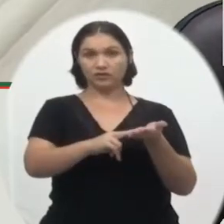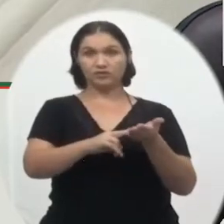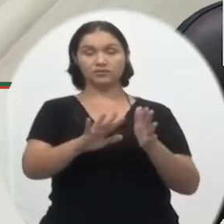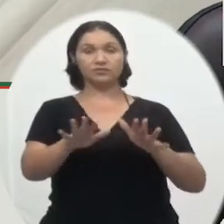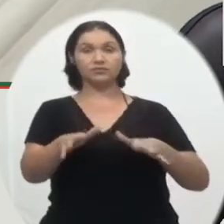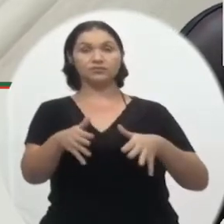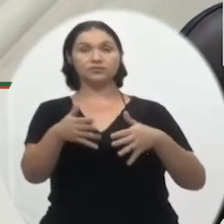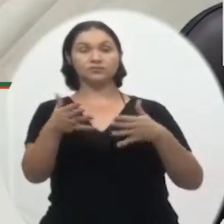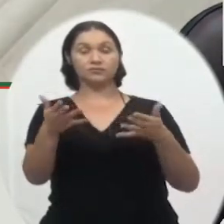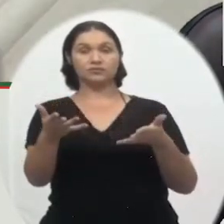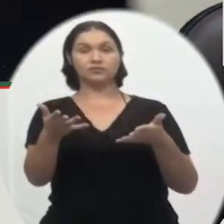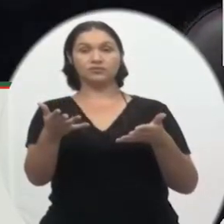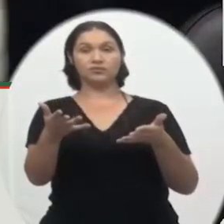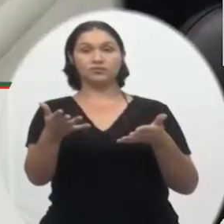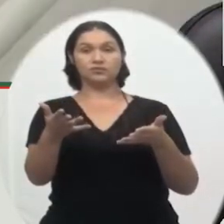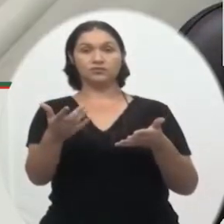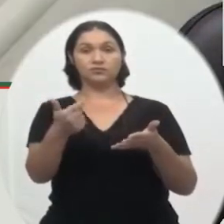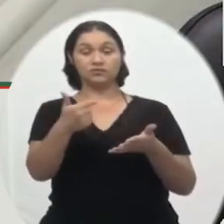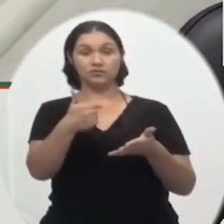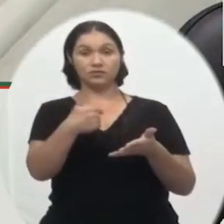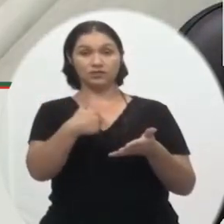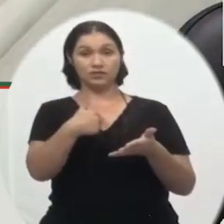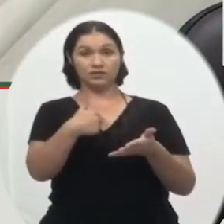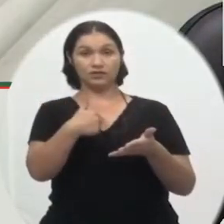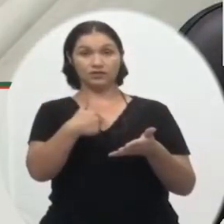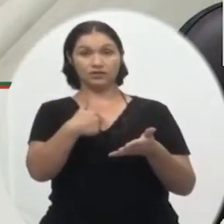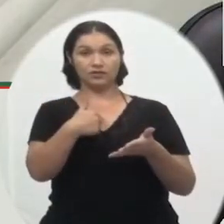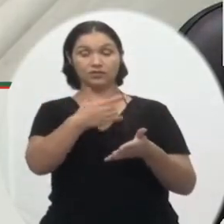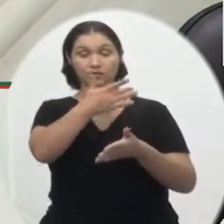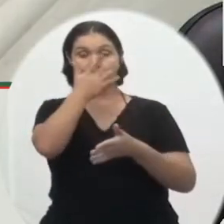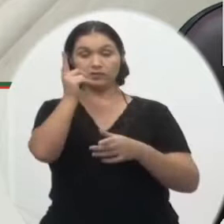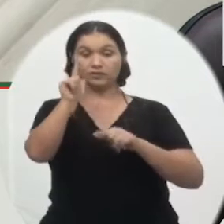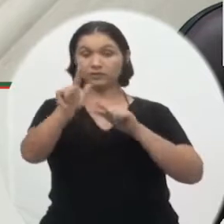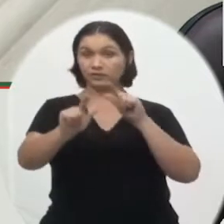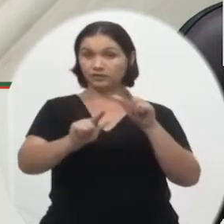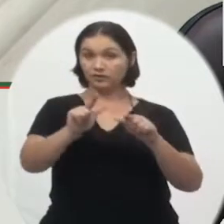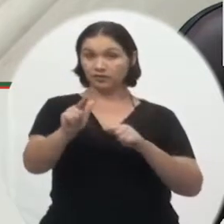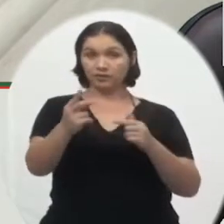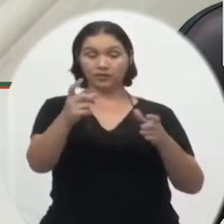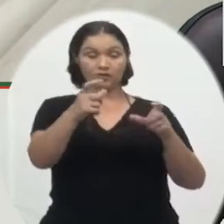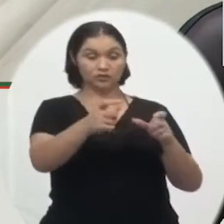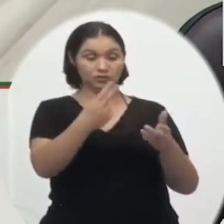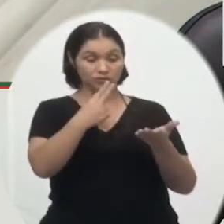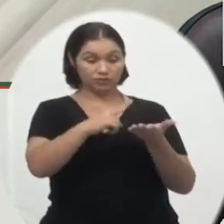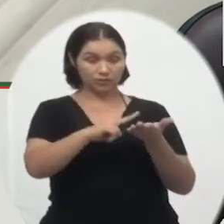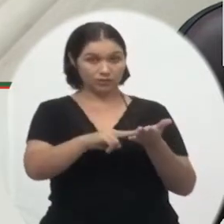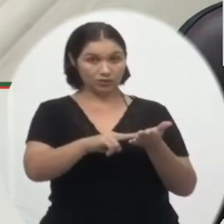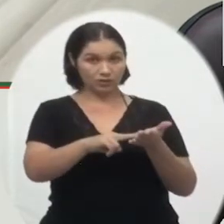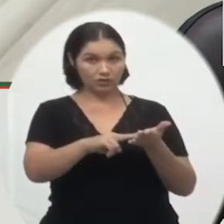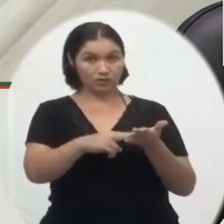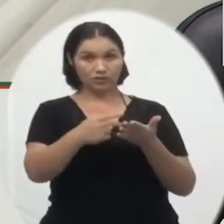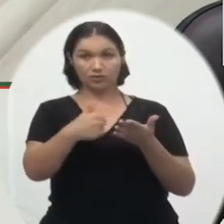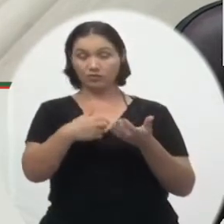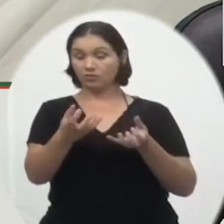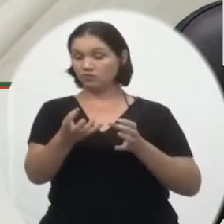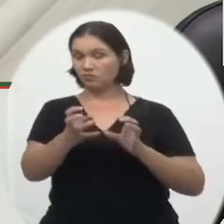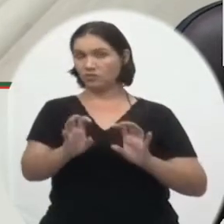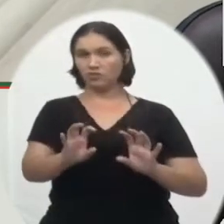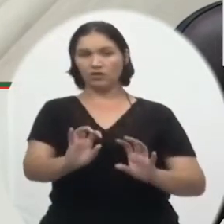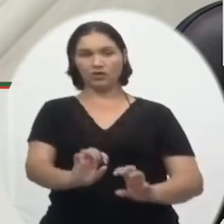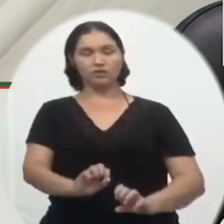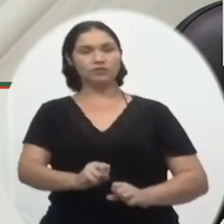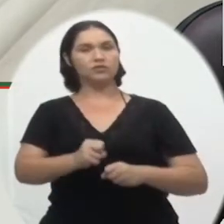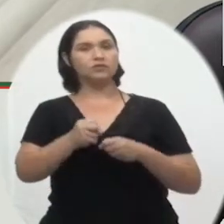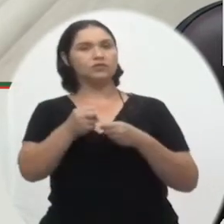mais dos seus 100 mil funcionários concursados. Não é para fazer defesa corporativa, porque